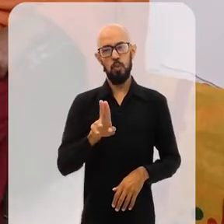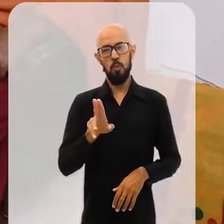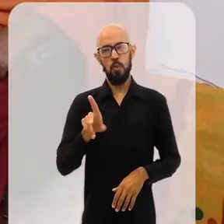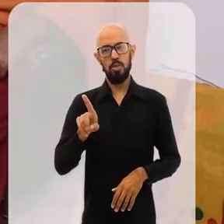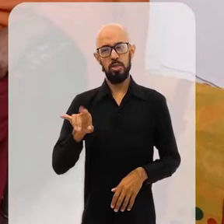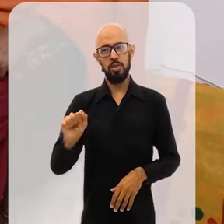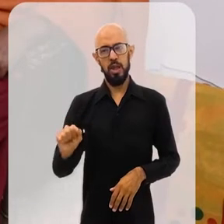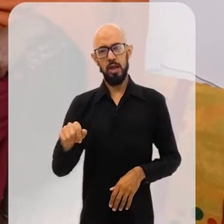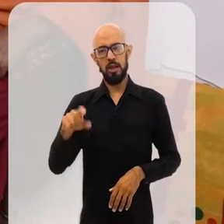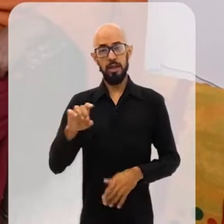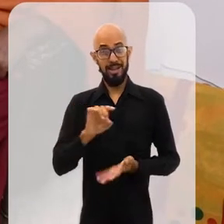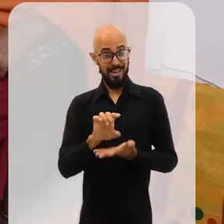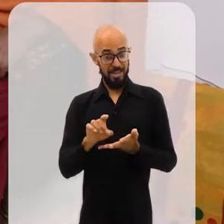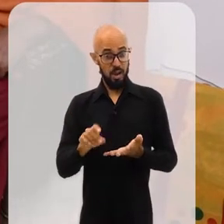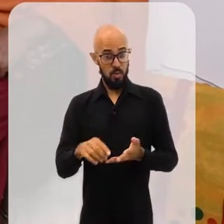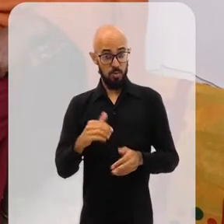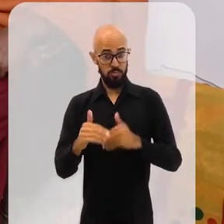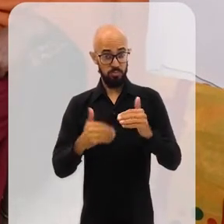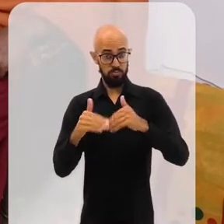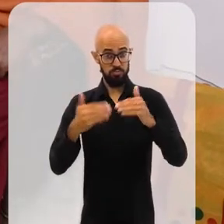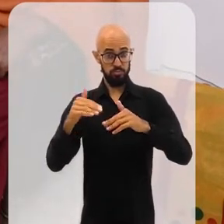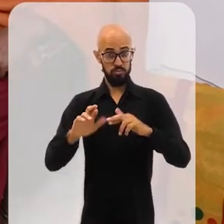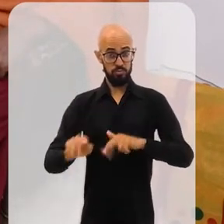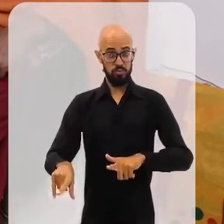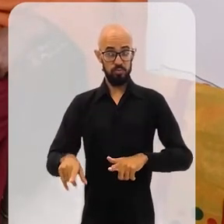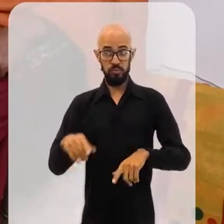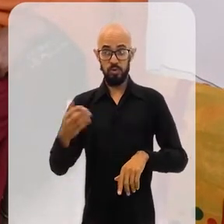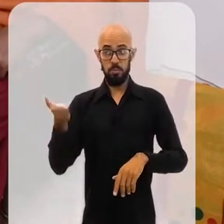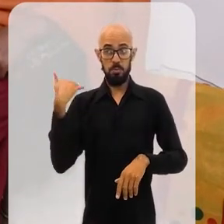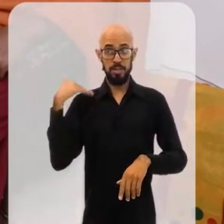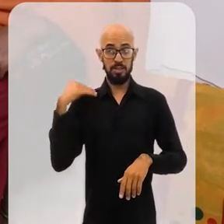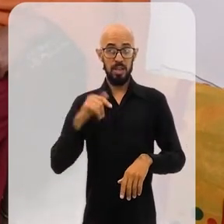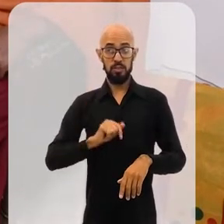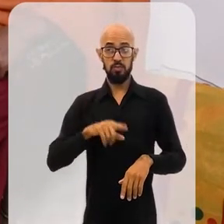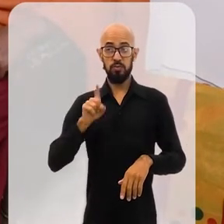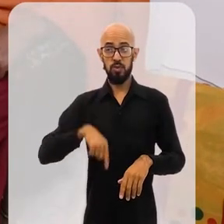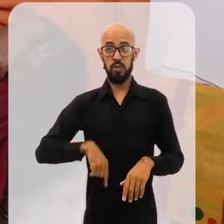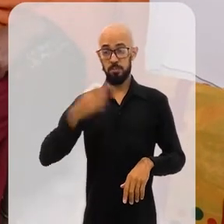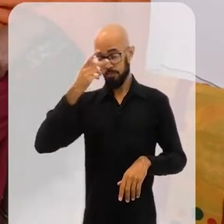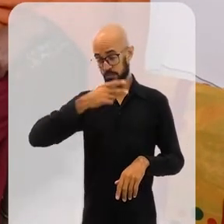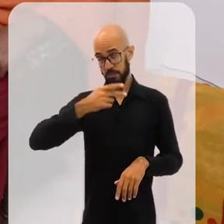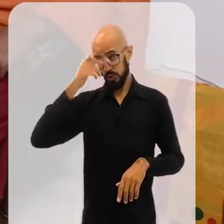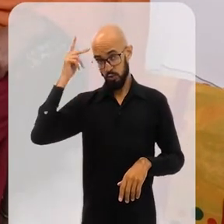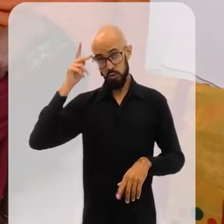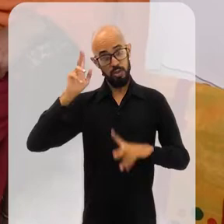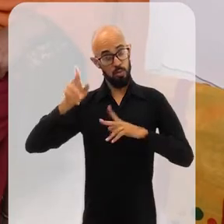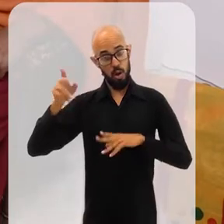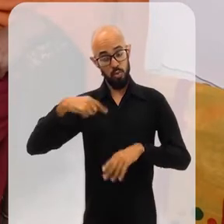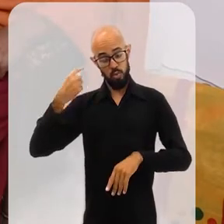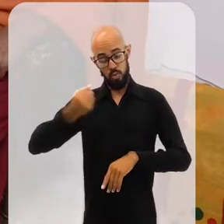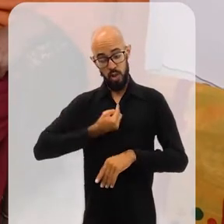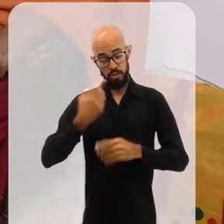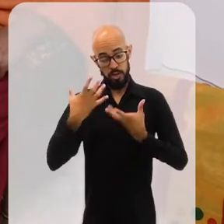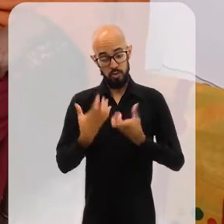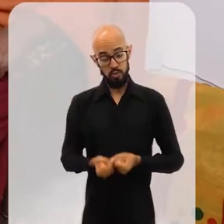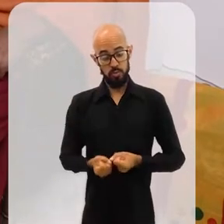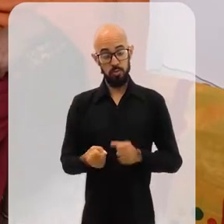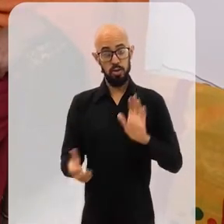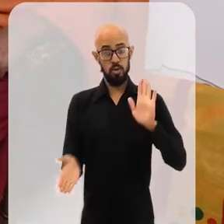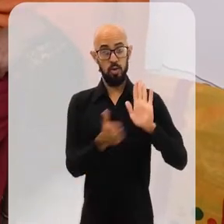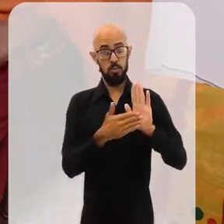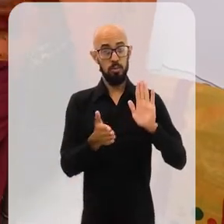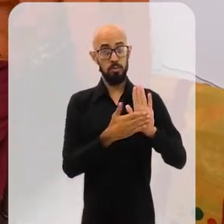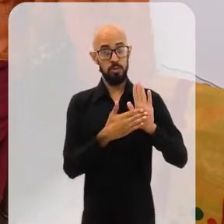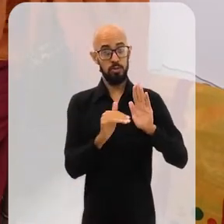cada uma desempenhando uma função. E no passado esses seres foram seres como nós, que fizeram o voto, assumiram o